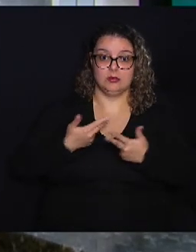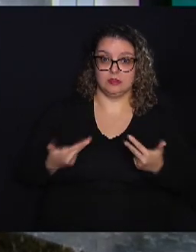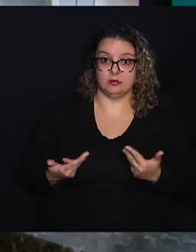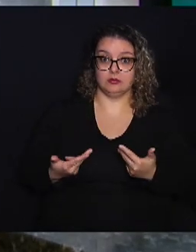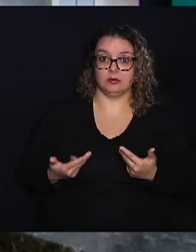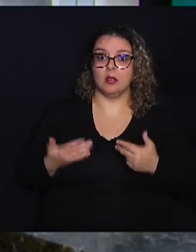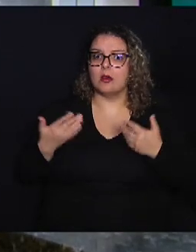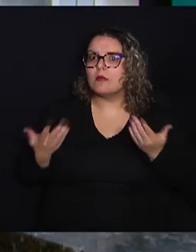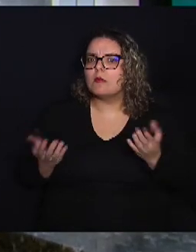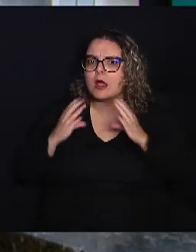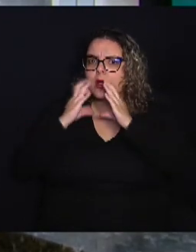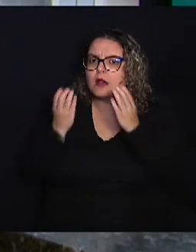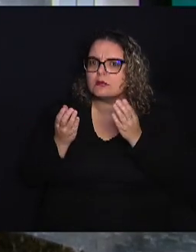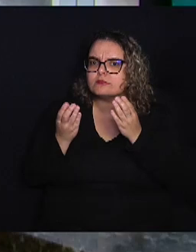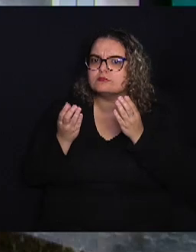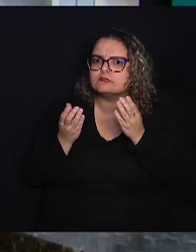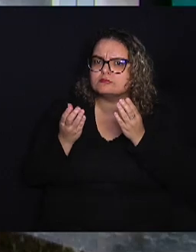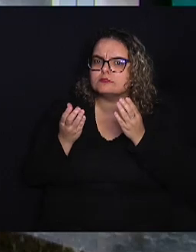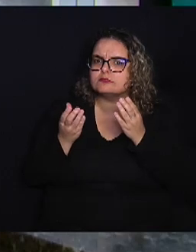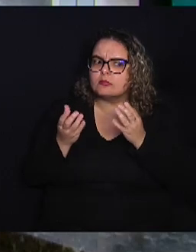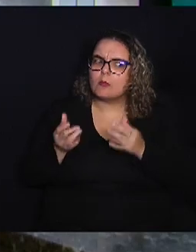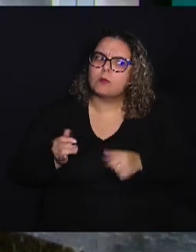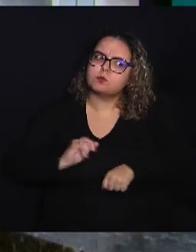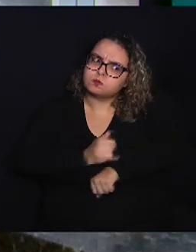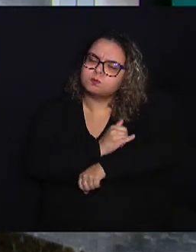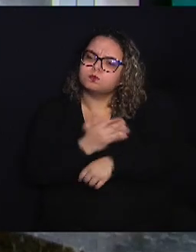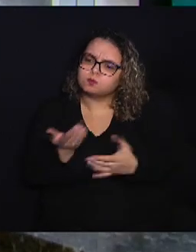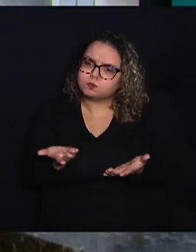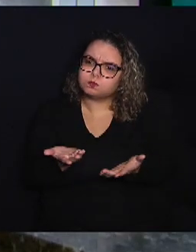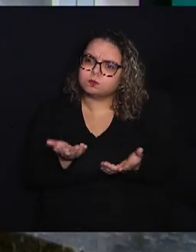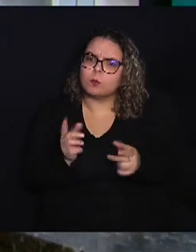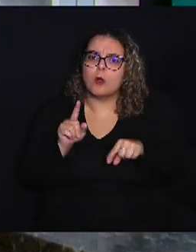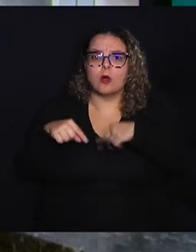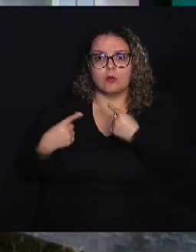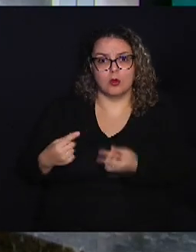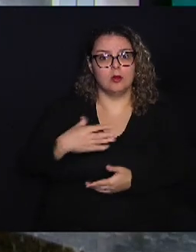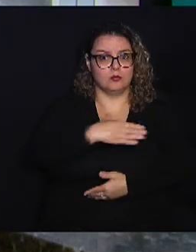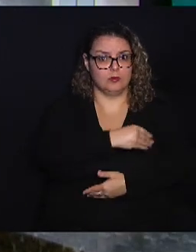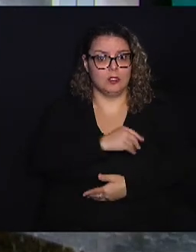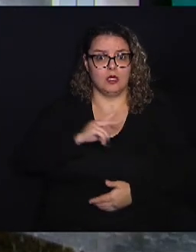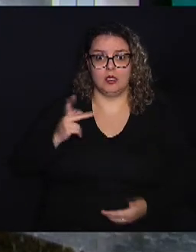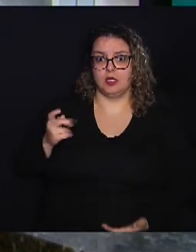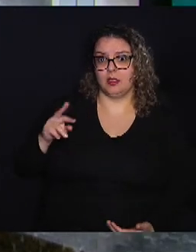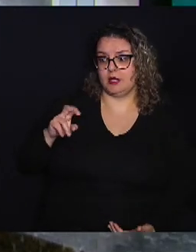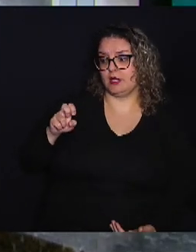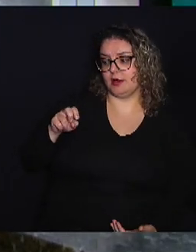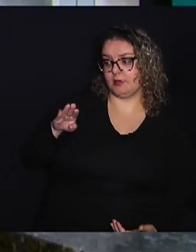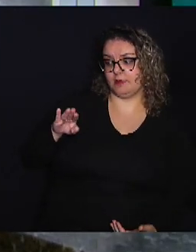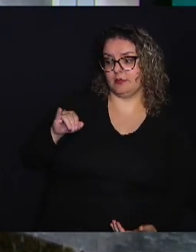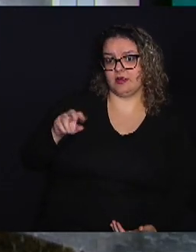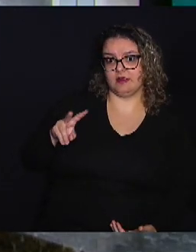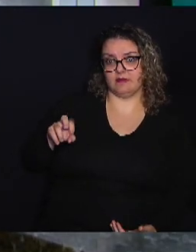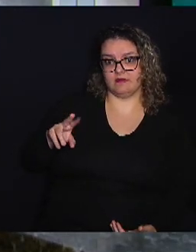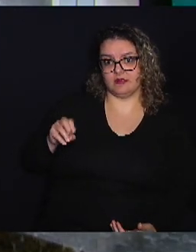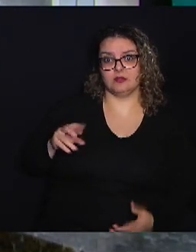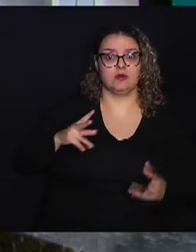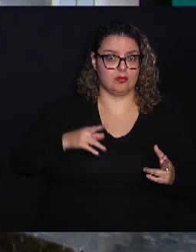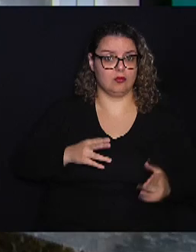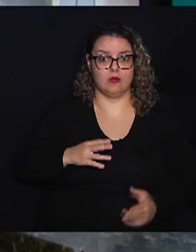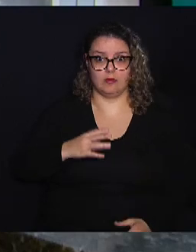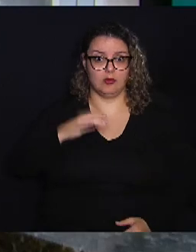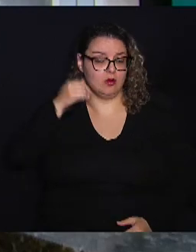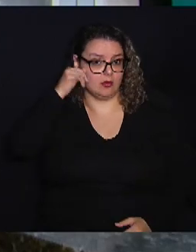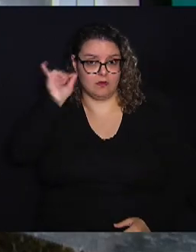a capivara é um bicho bem gordinho, né? Assim como outros mamíferos herbívoros, como as vacas,